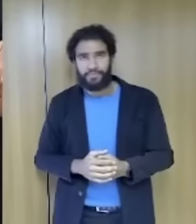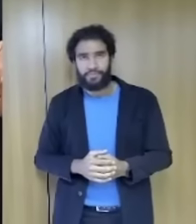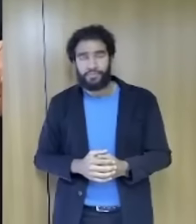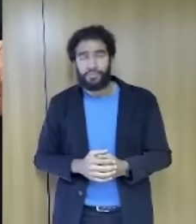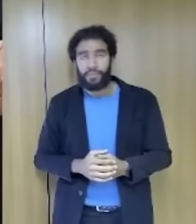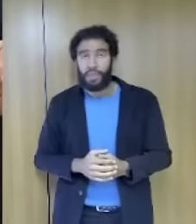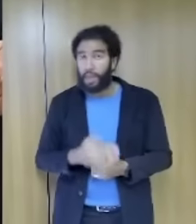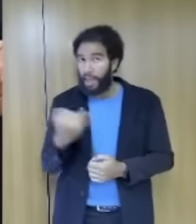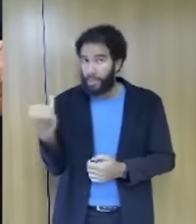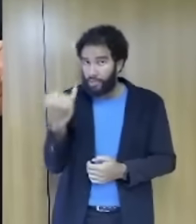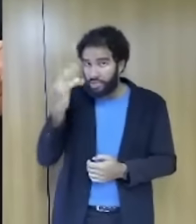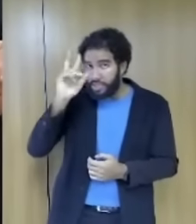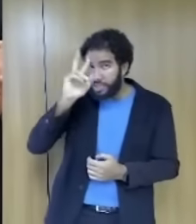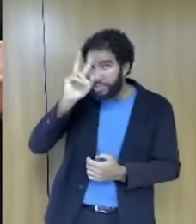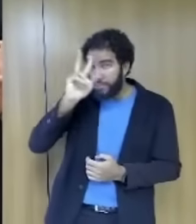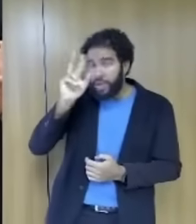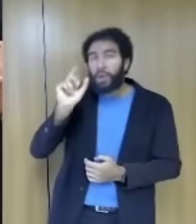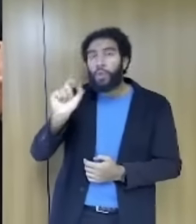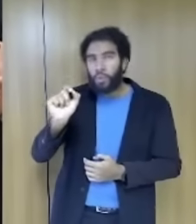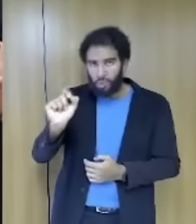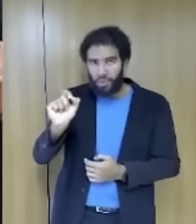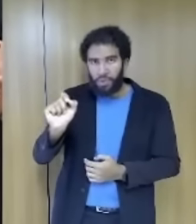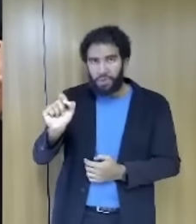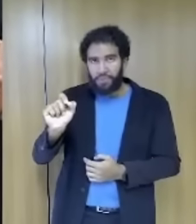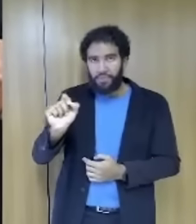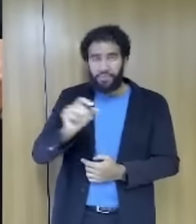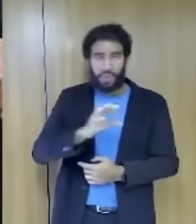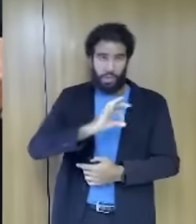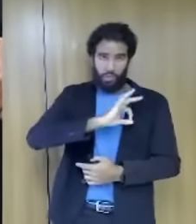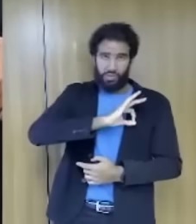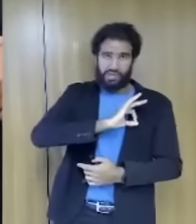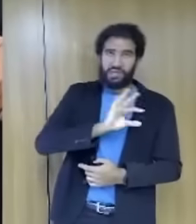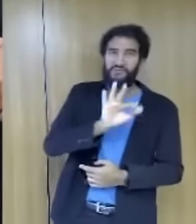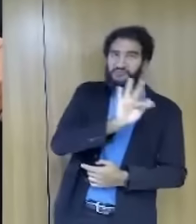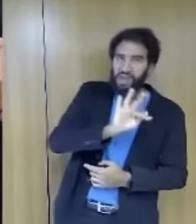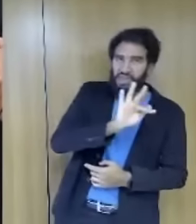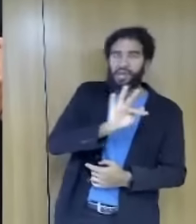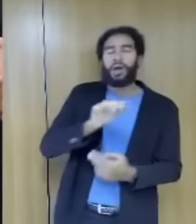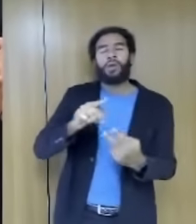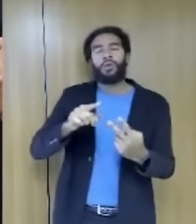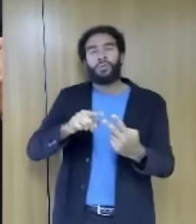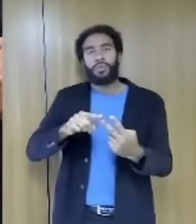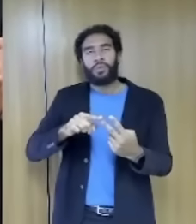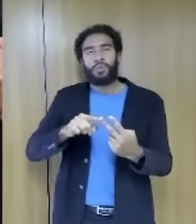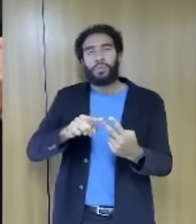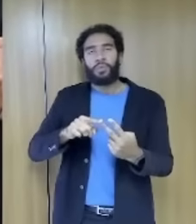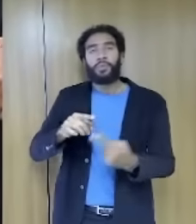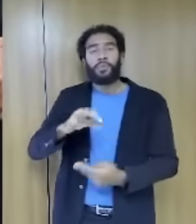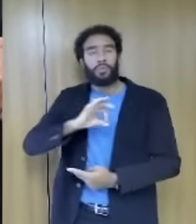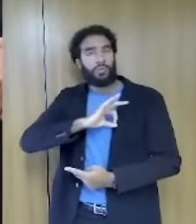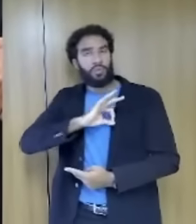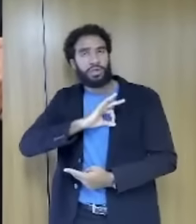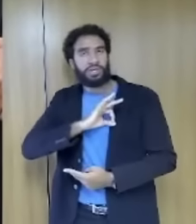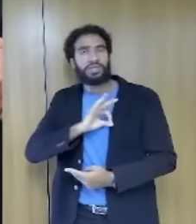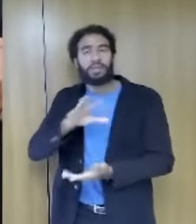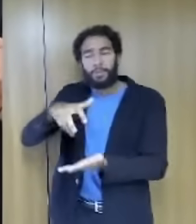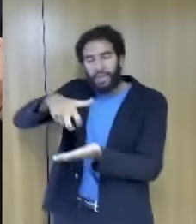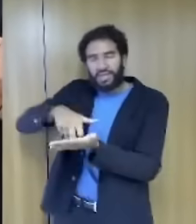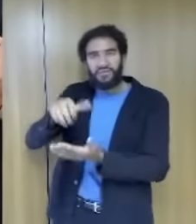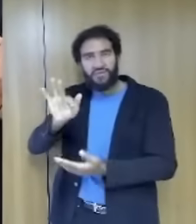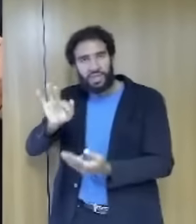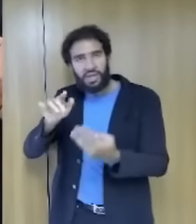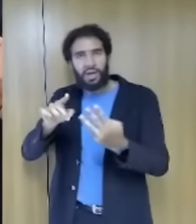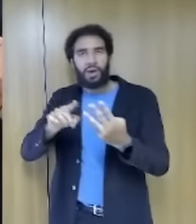acentuar, destacar, é essa união entre as polícias federais, o Ministério Público e, obviamente, o Poder